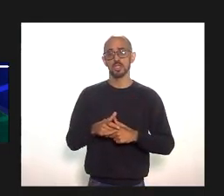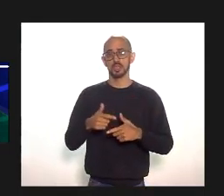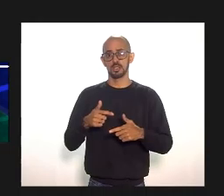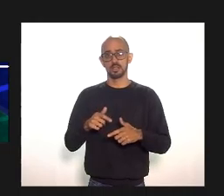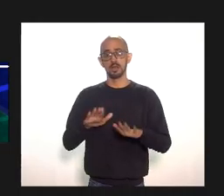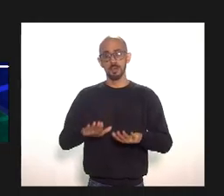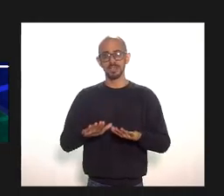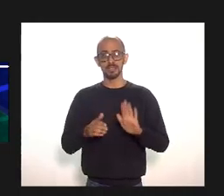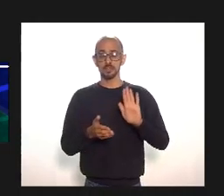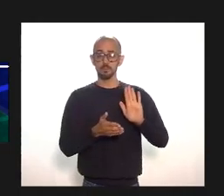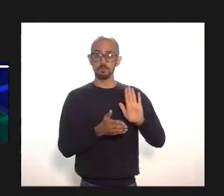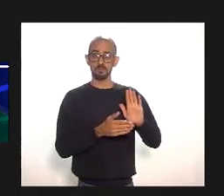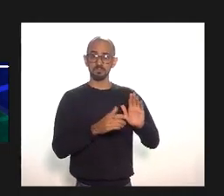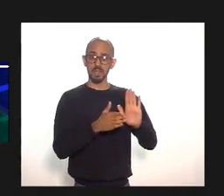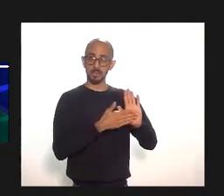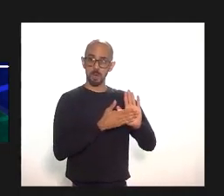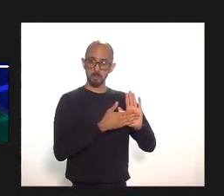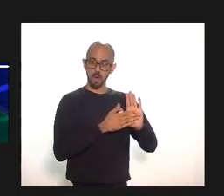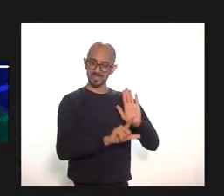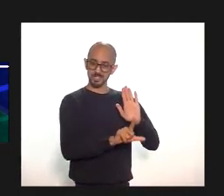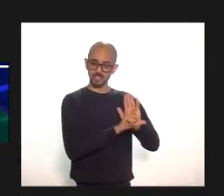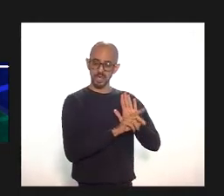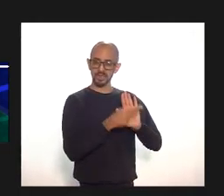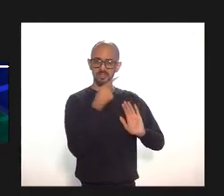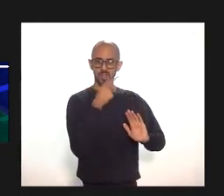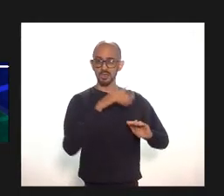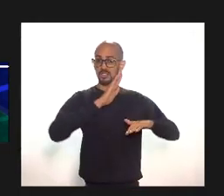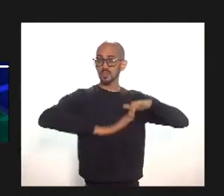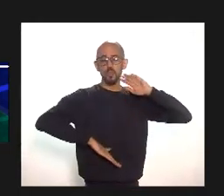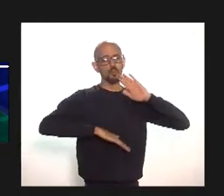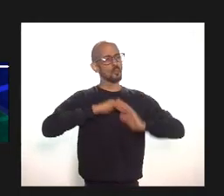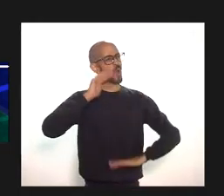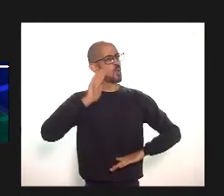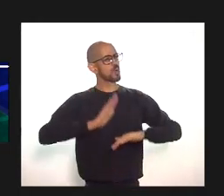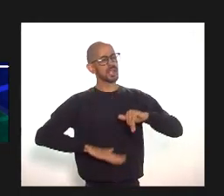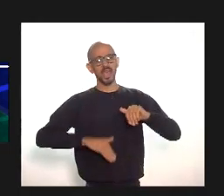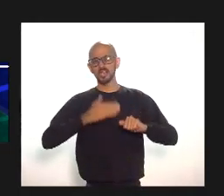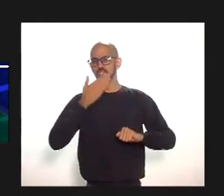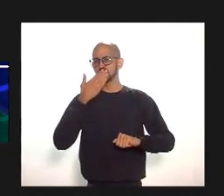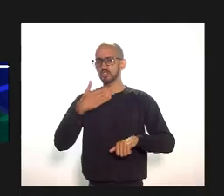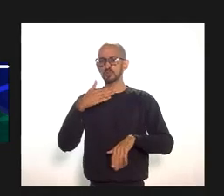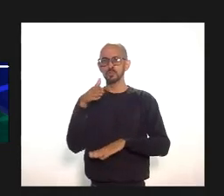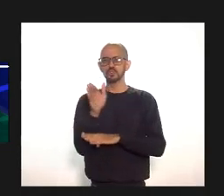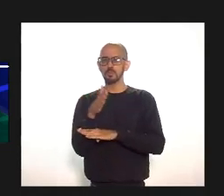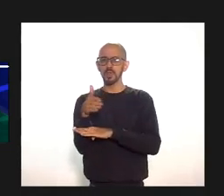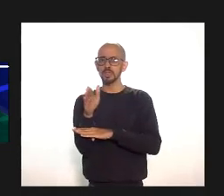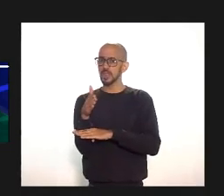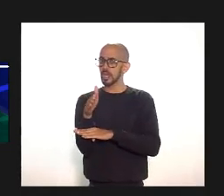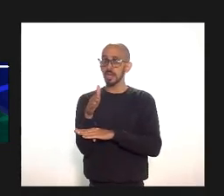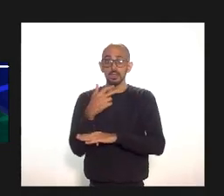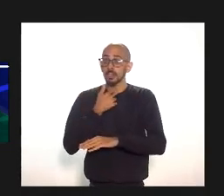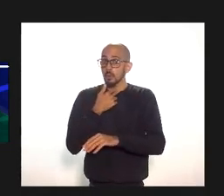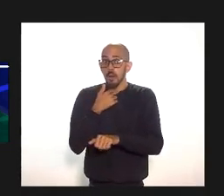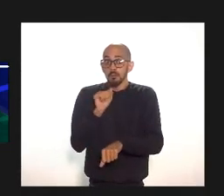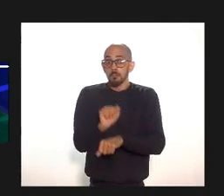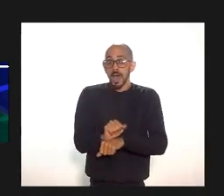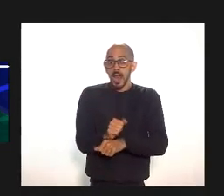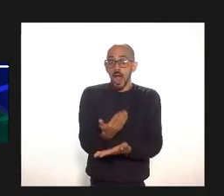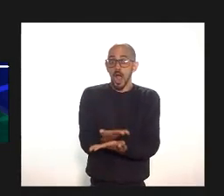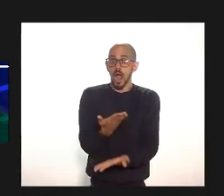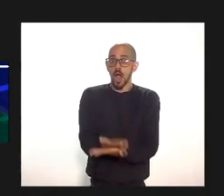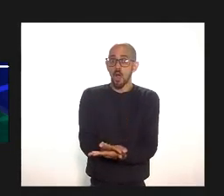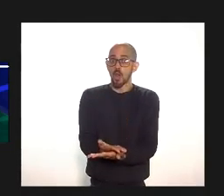lei propõe? Ele propõe que, seja qual for a situação de contágio, as aulas não possam ser interrompidas na